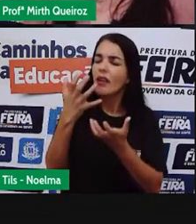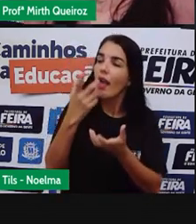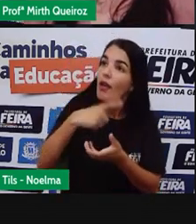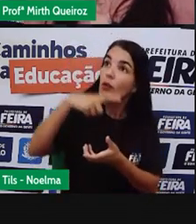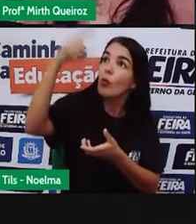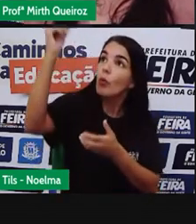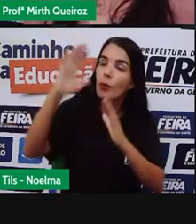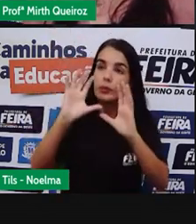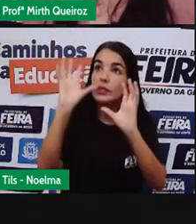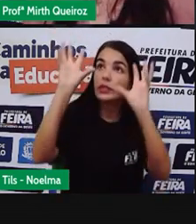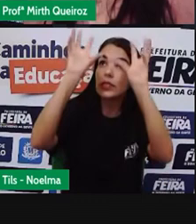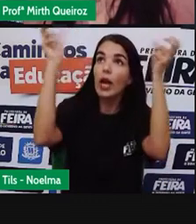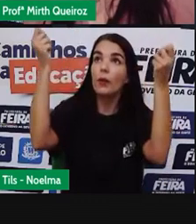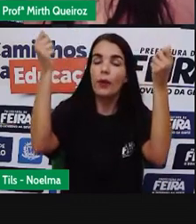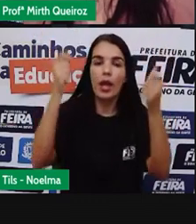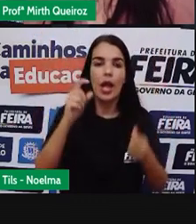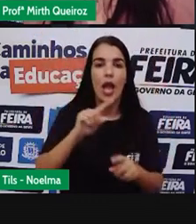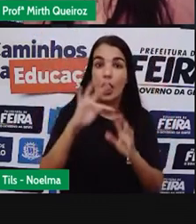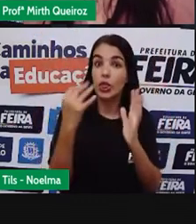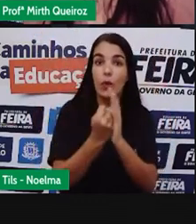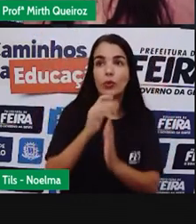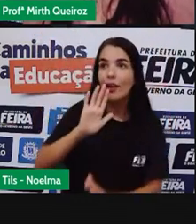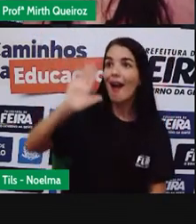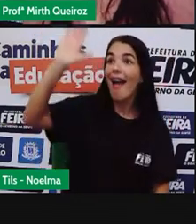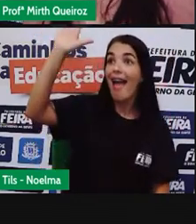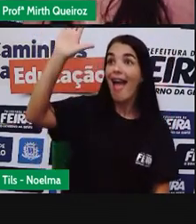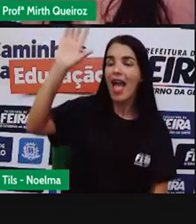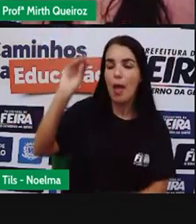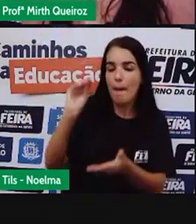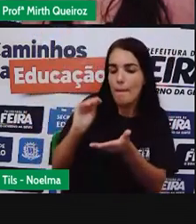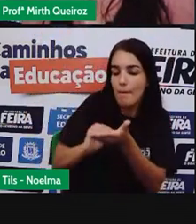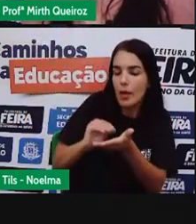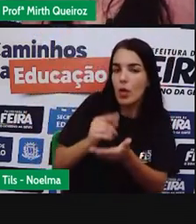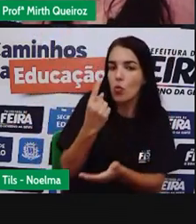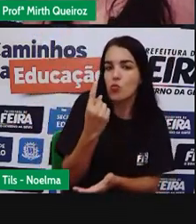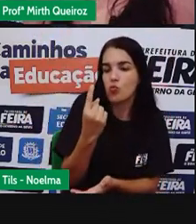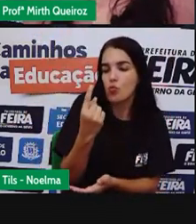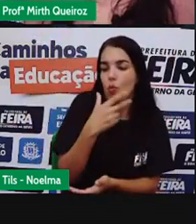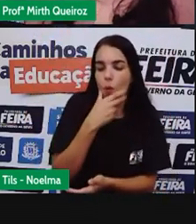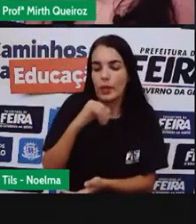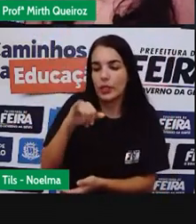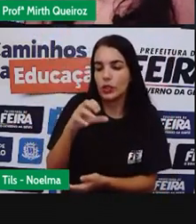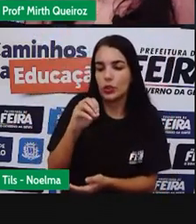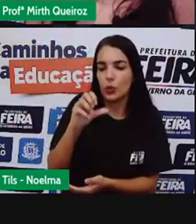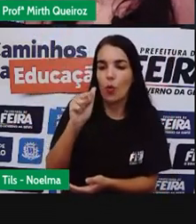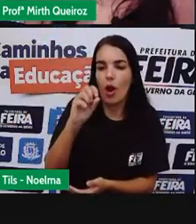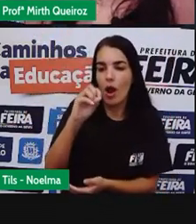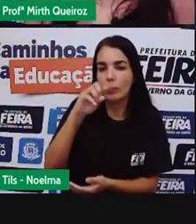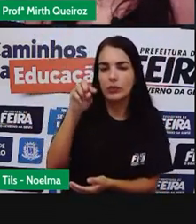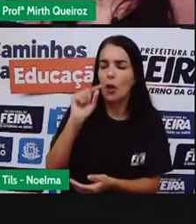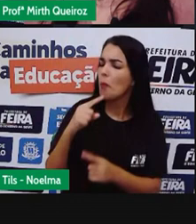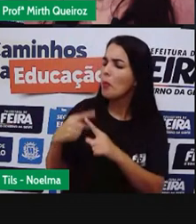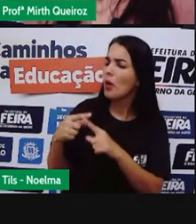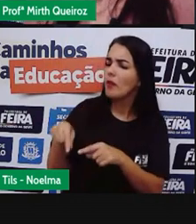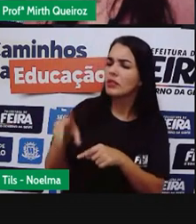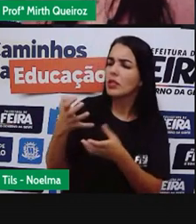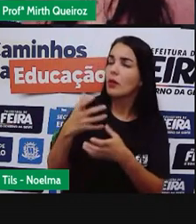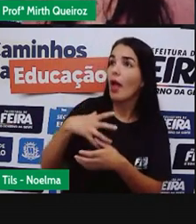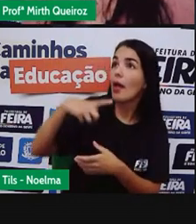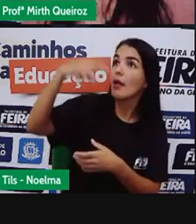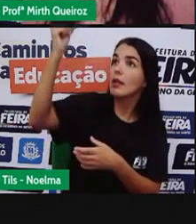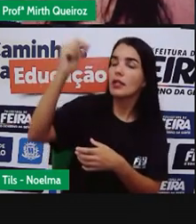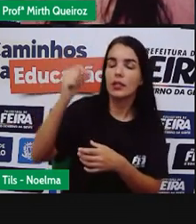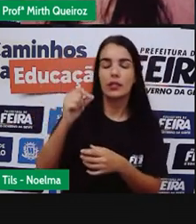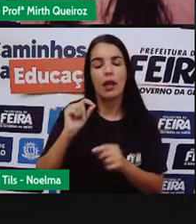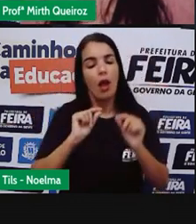quer ir para o céu? Todos levantaram a mão, menos Joãozinho. Por que não quer ir para o céu? É que